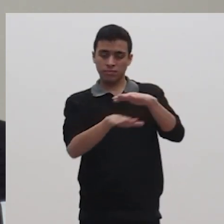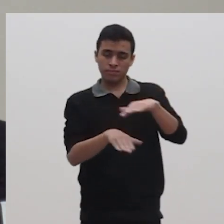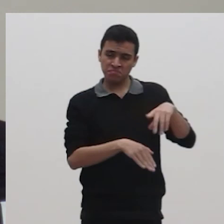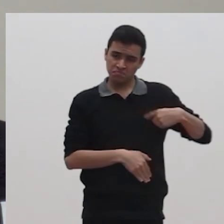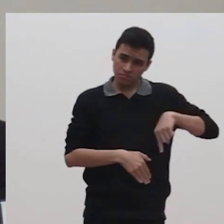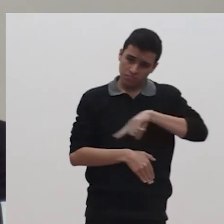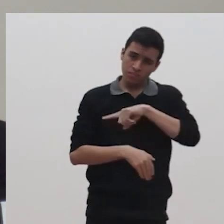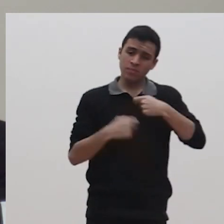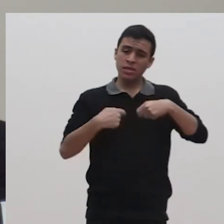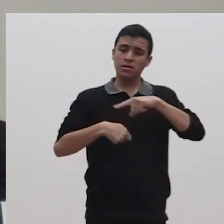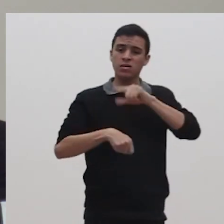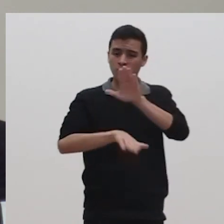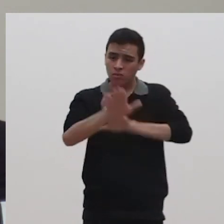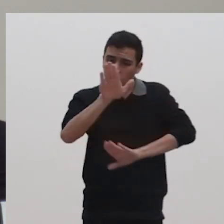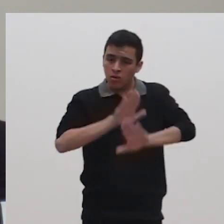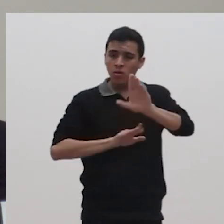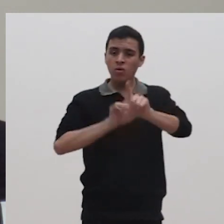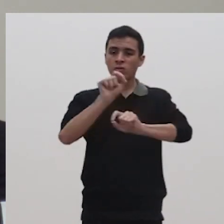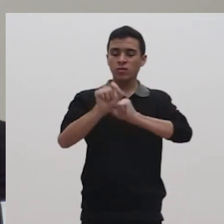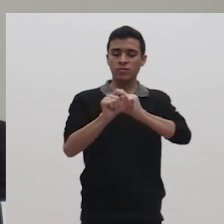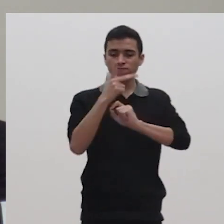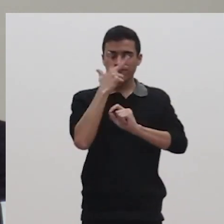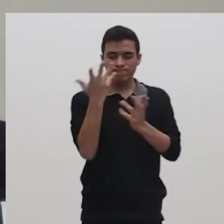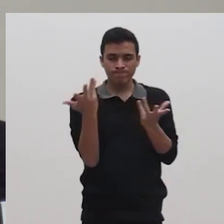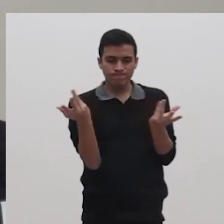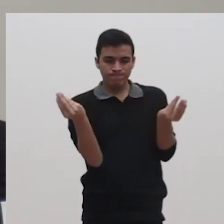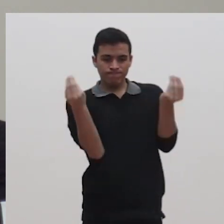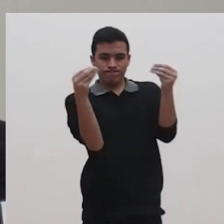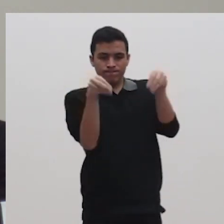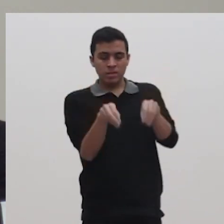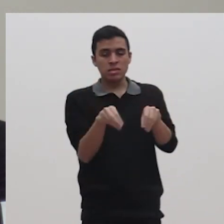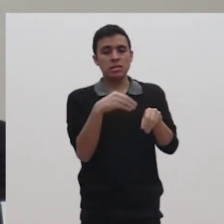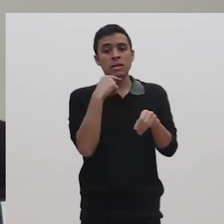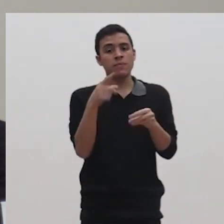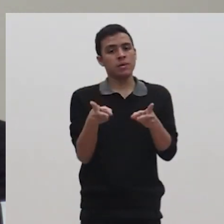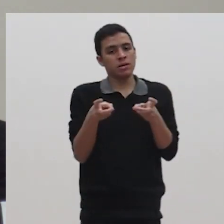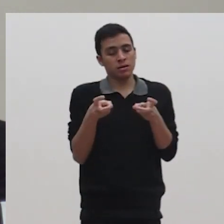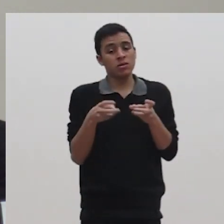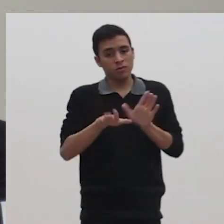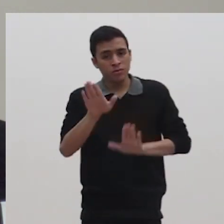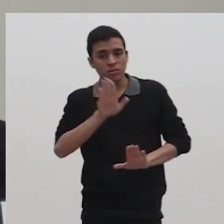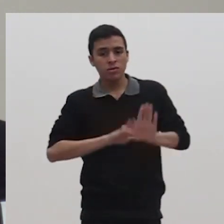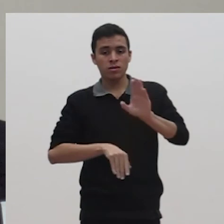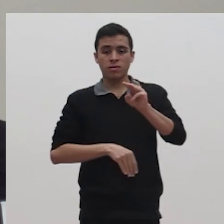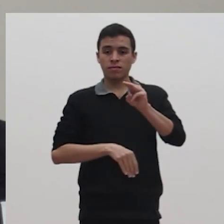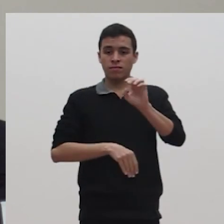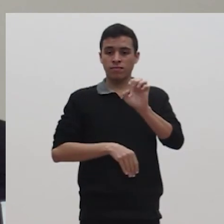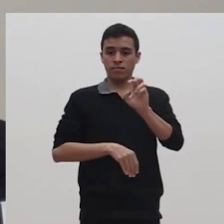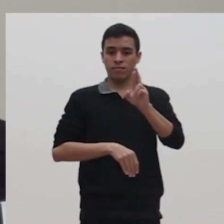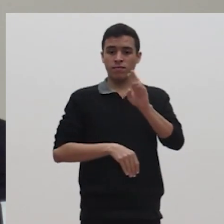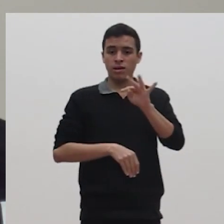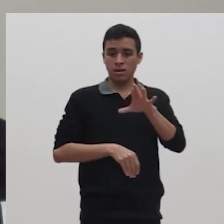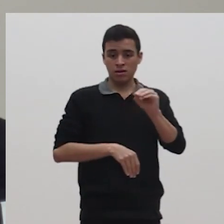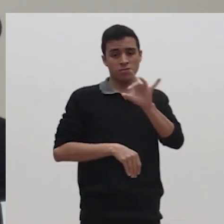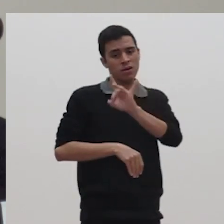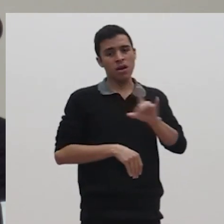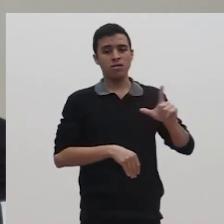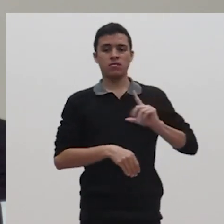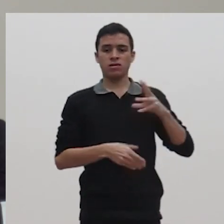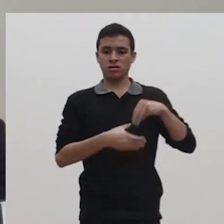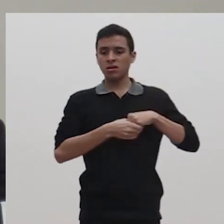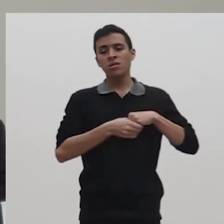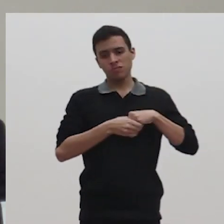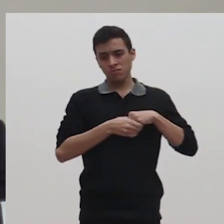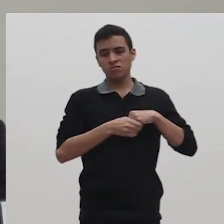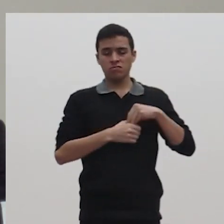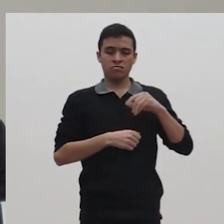acho que a gente tem que tomar um certo cuidado para não incorporar isso mesmo sem perceber. Mérito, todos temos aqui,